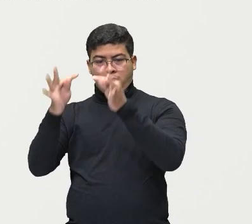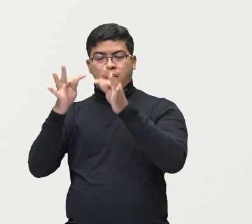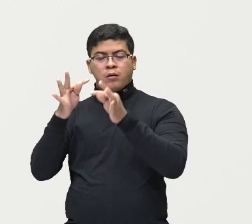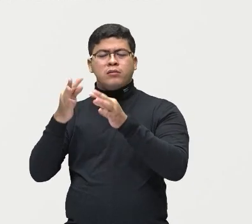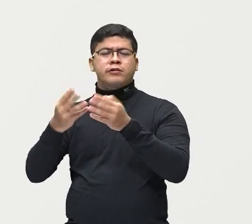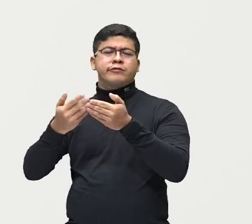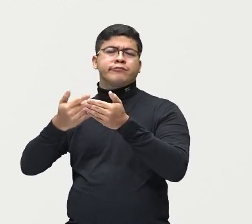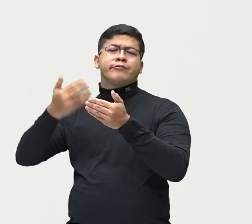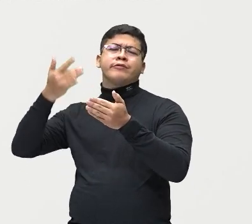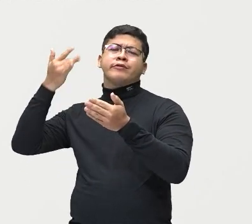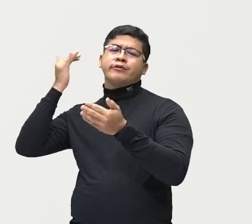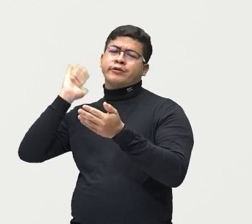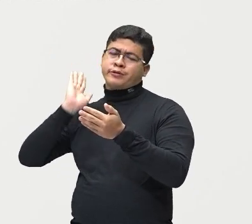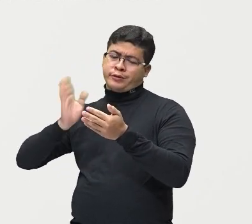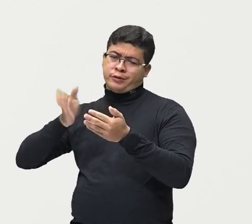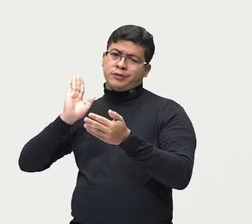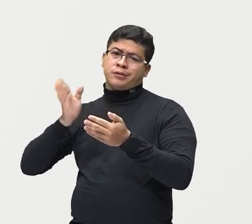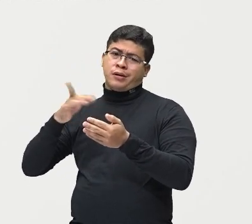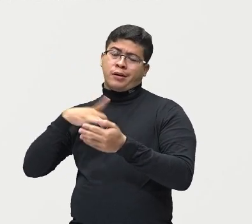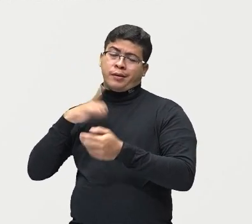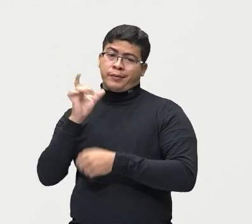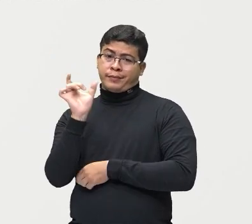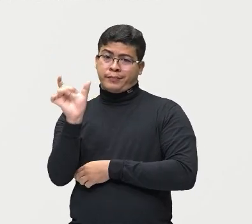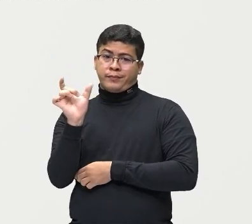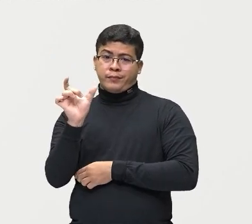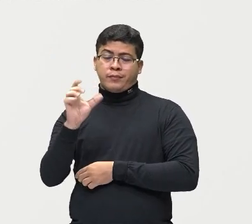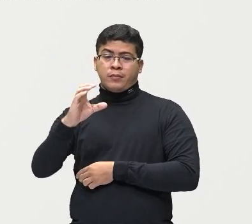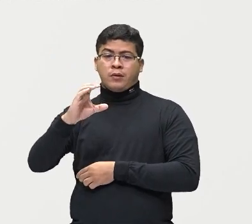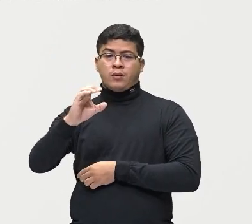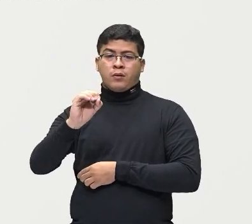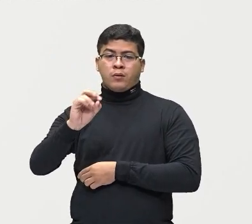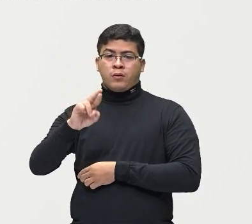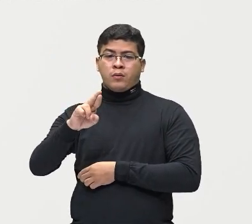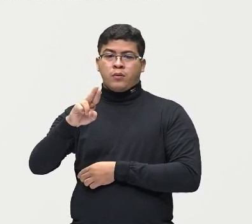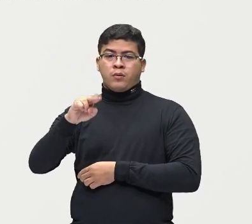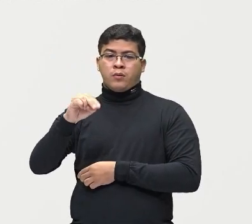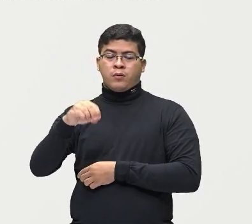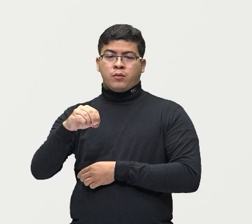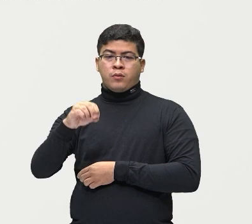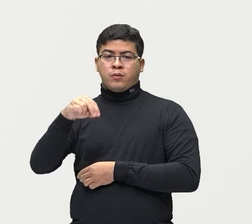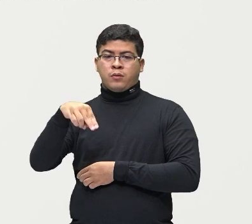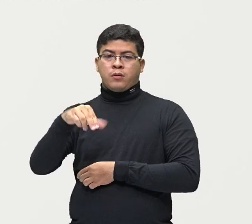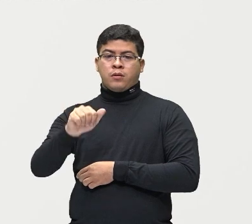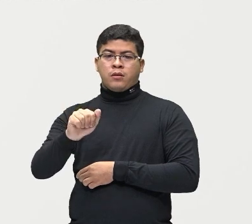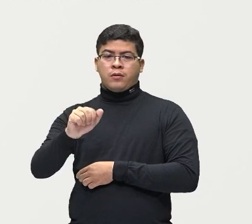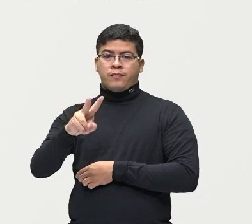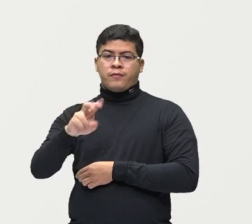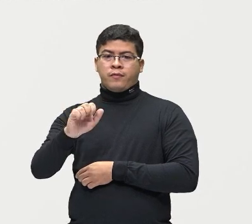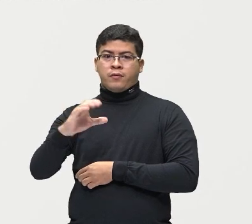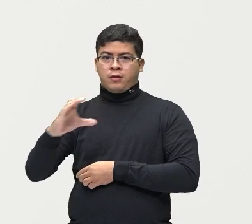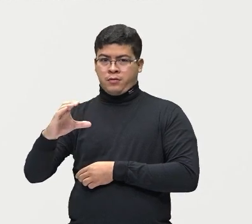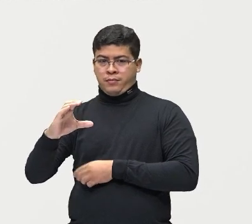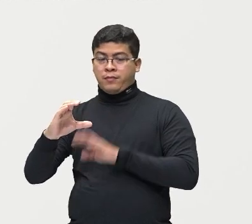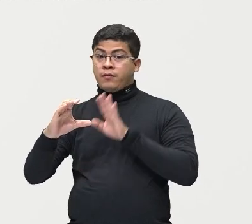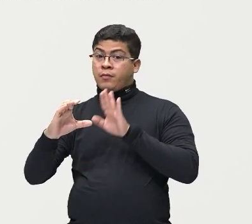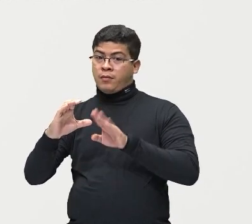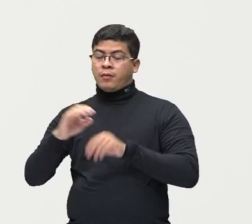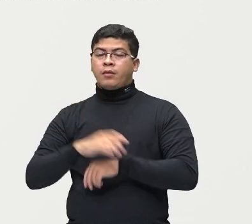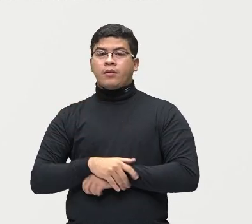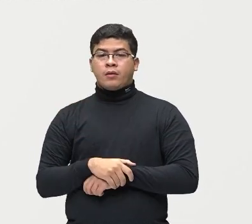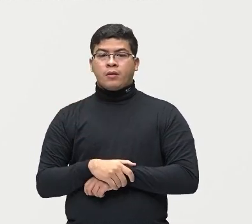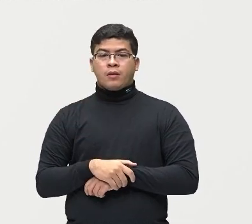foi utilizada no caso da vacina do Coronavac, né? Já no caso